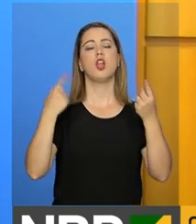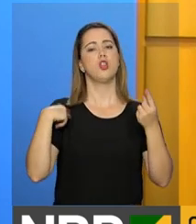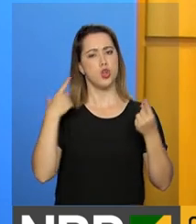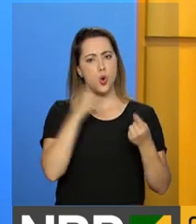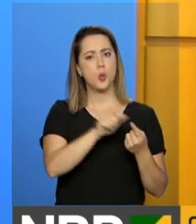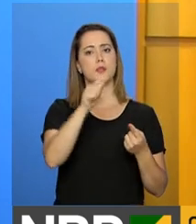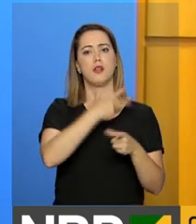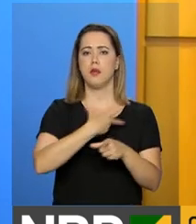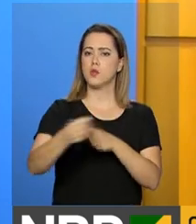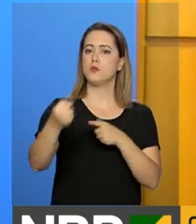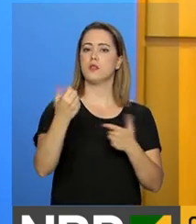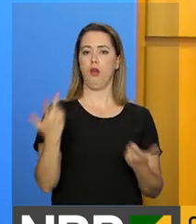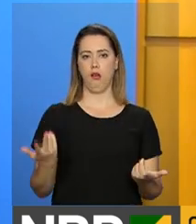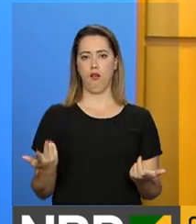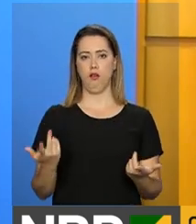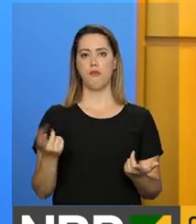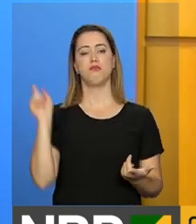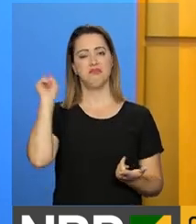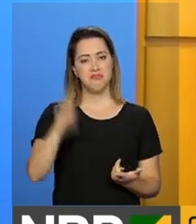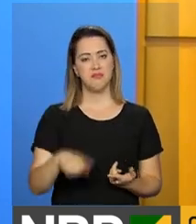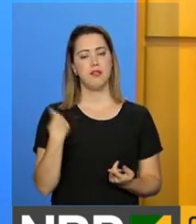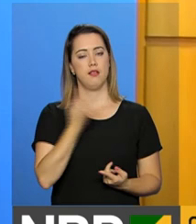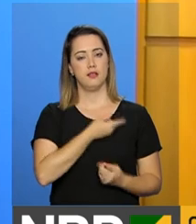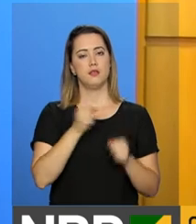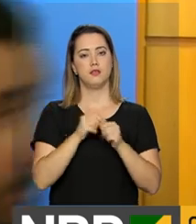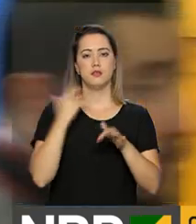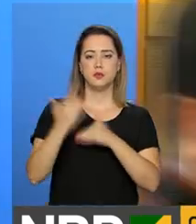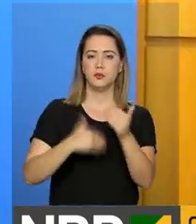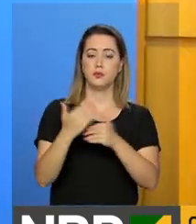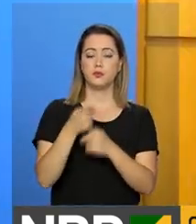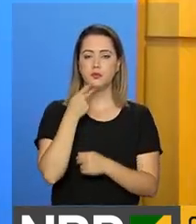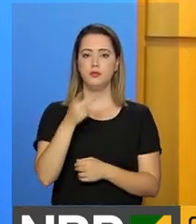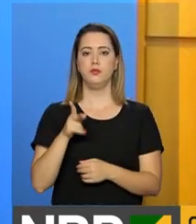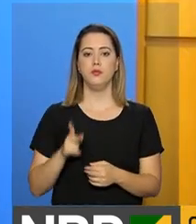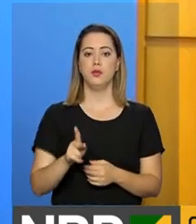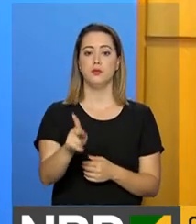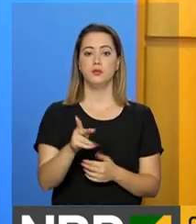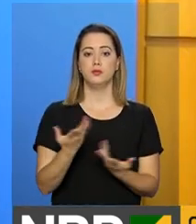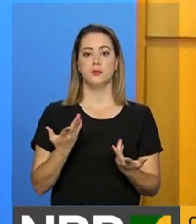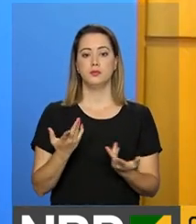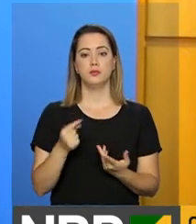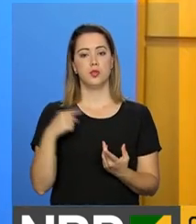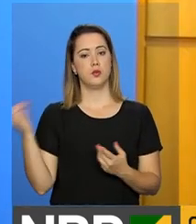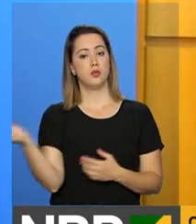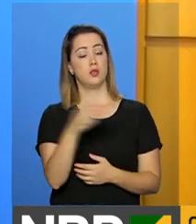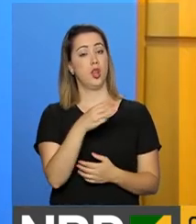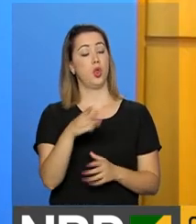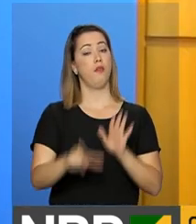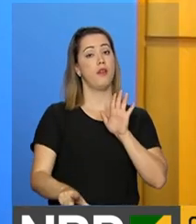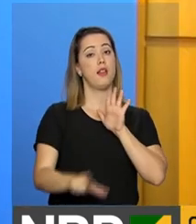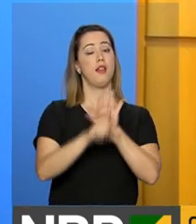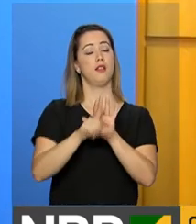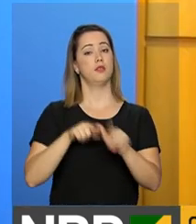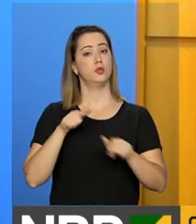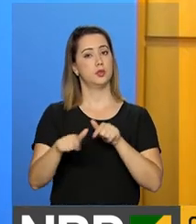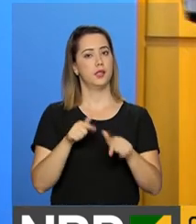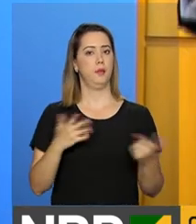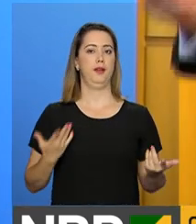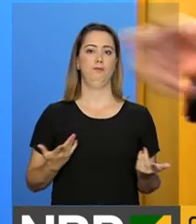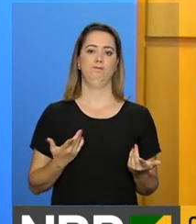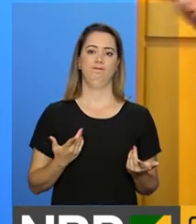conseguimos. Isto é que nós fizemos ao longo do tempo, como reitero, a modernização trabalhista, não é